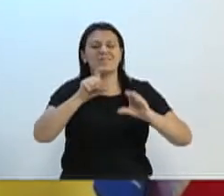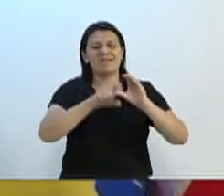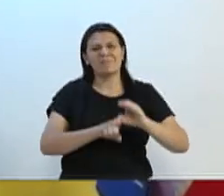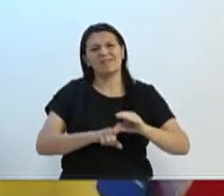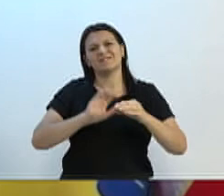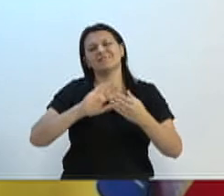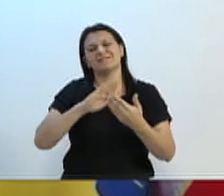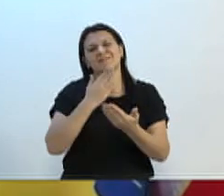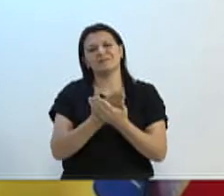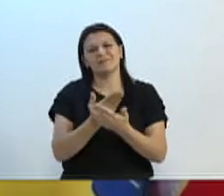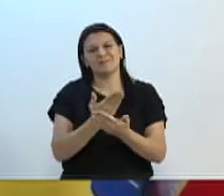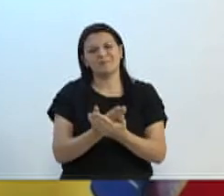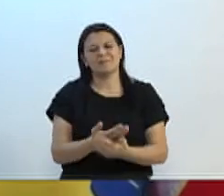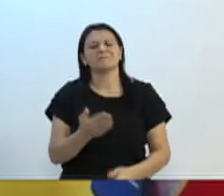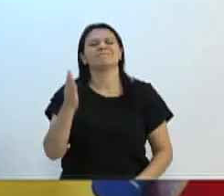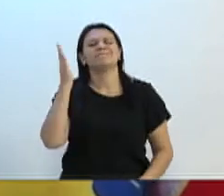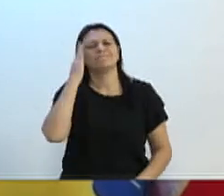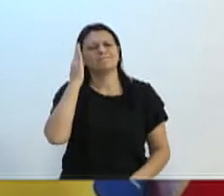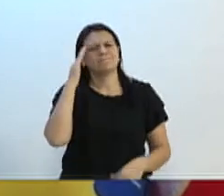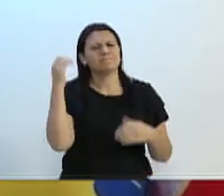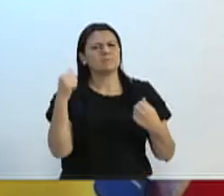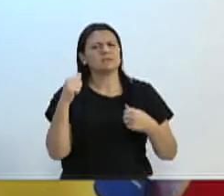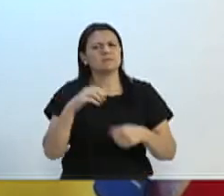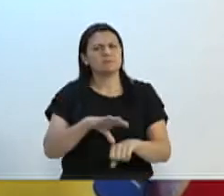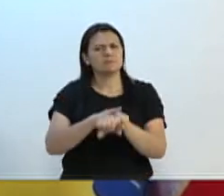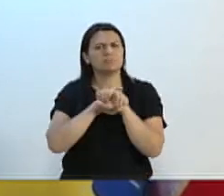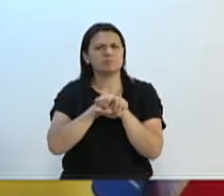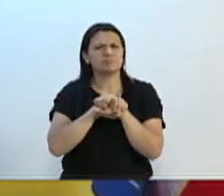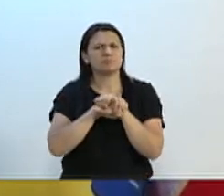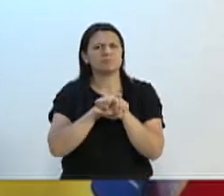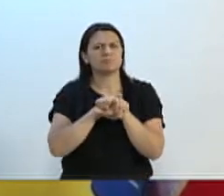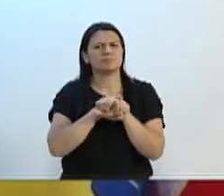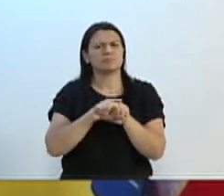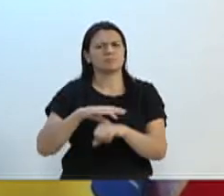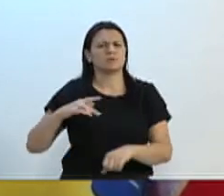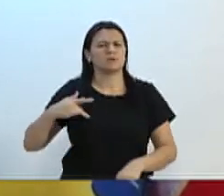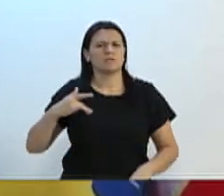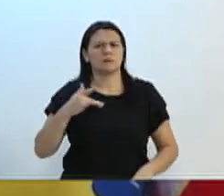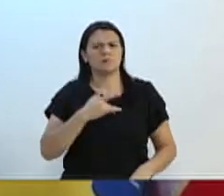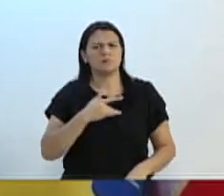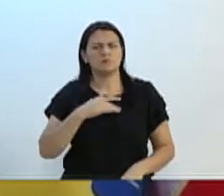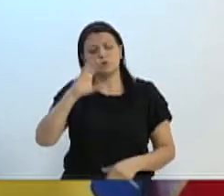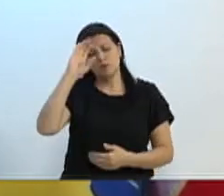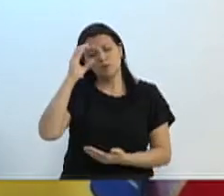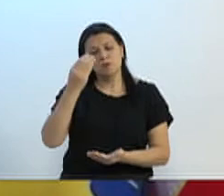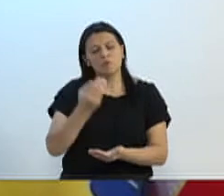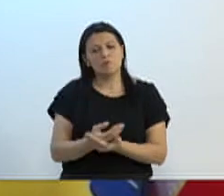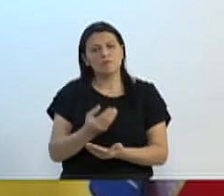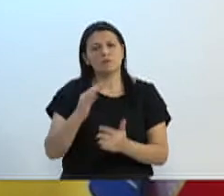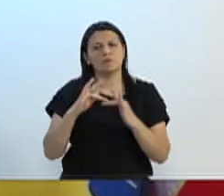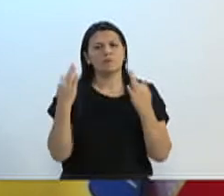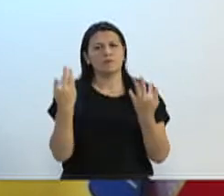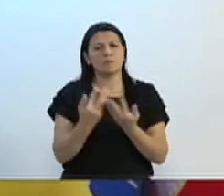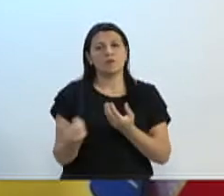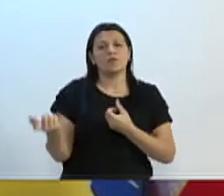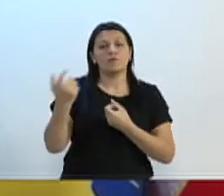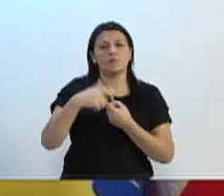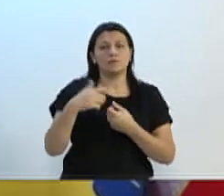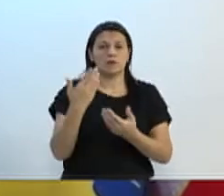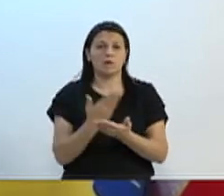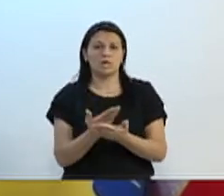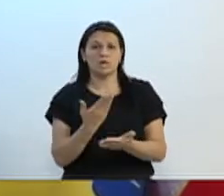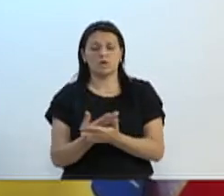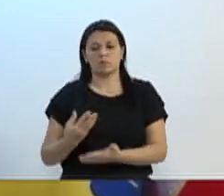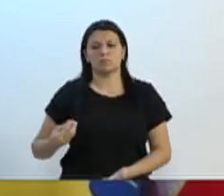Sabemos que precisamos ter segurança sanitária e confiança das famílias para retornar às aulas presenciais. Por